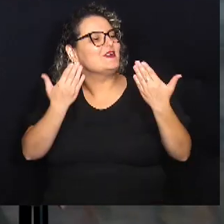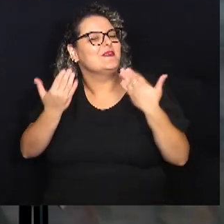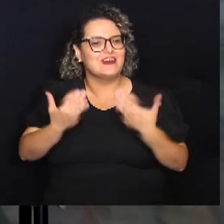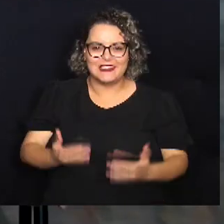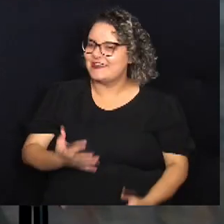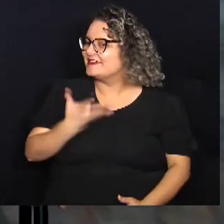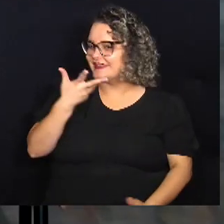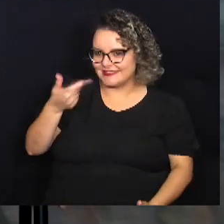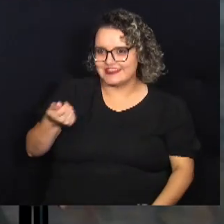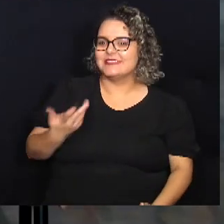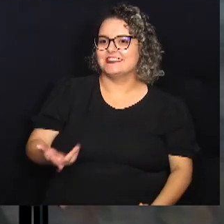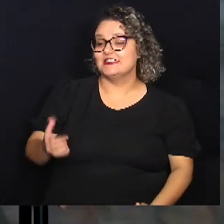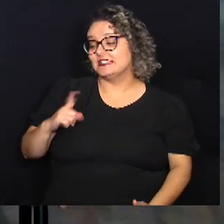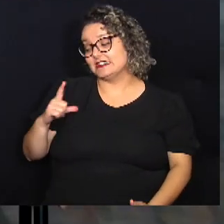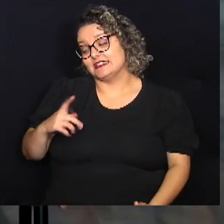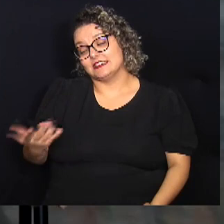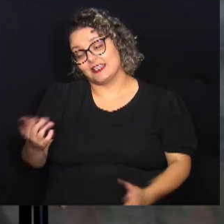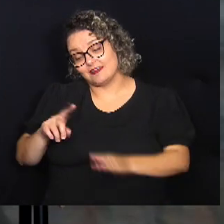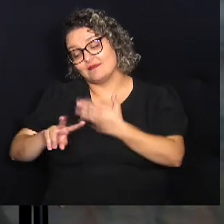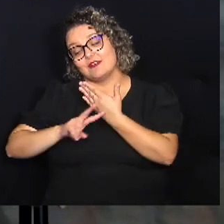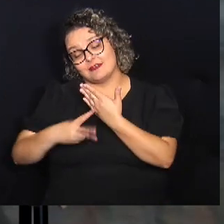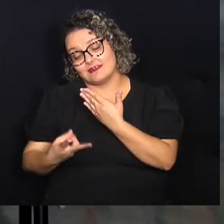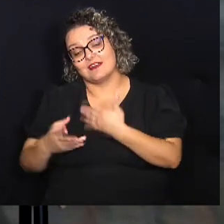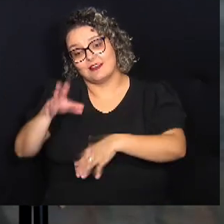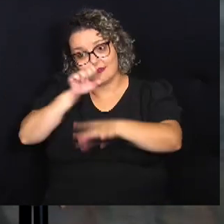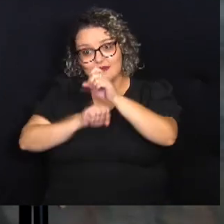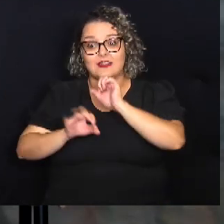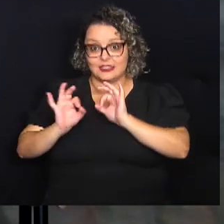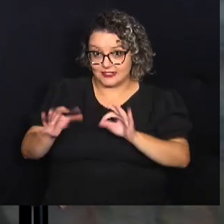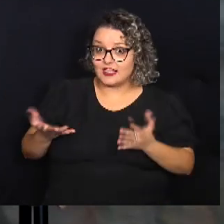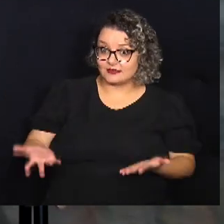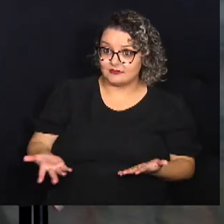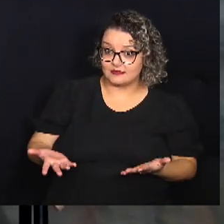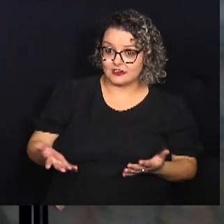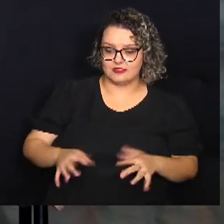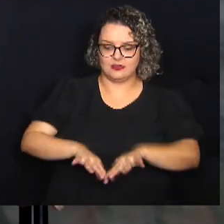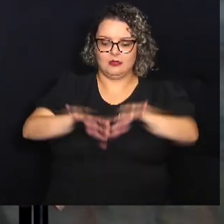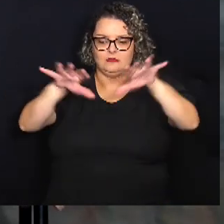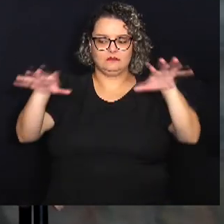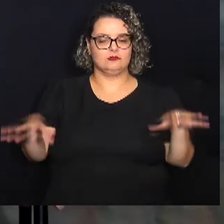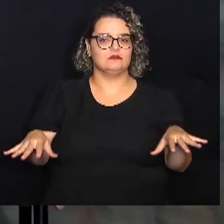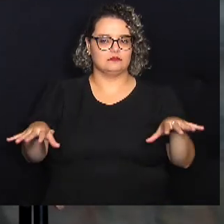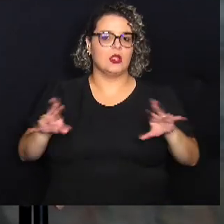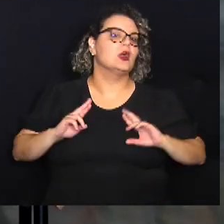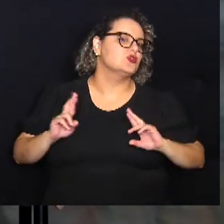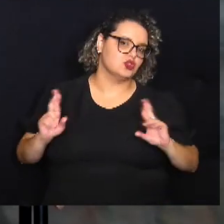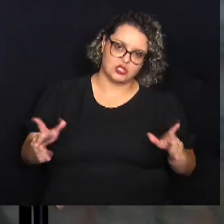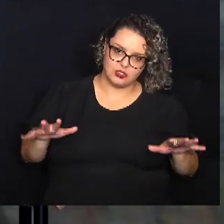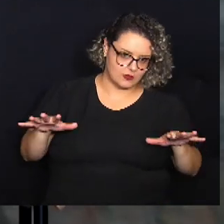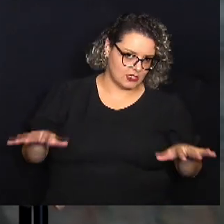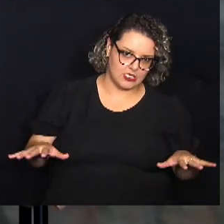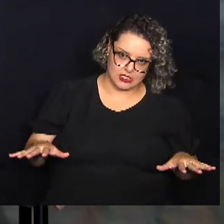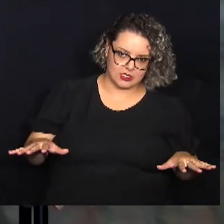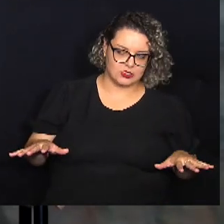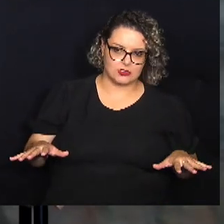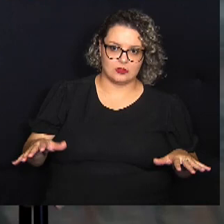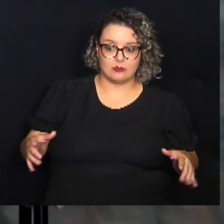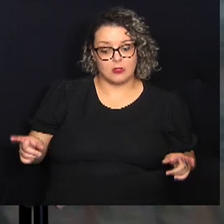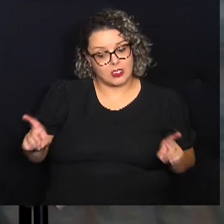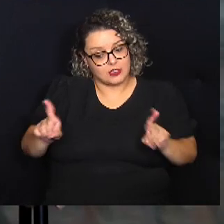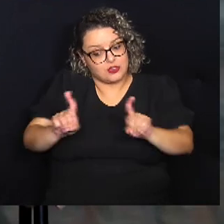como consequência a aprendizagem, tá certo? Então, são dois processos diferentes, mas que